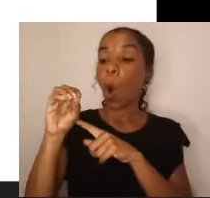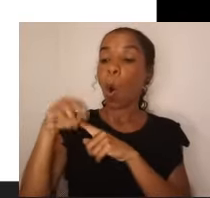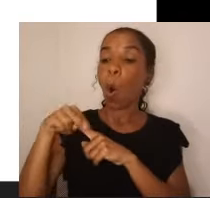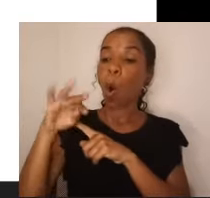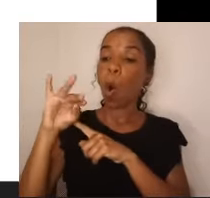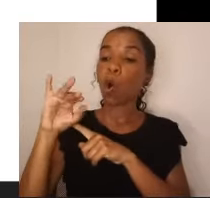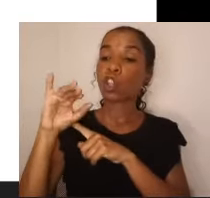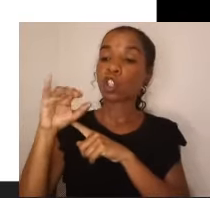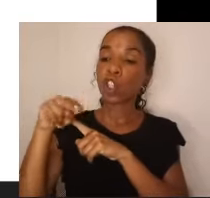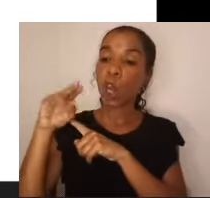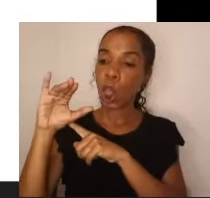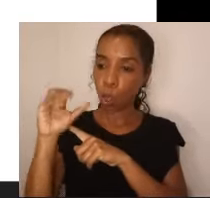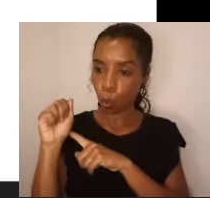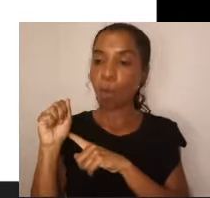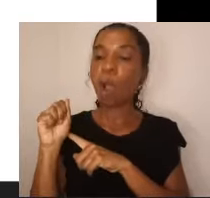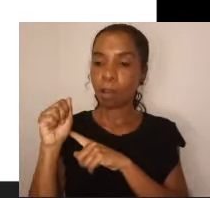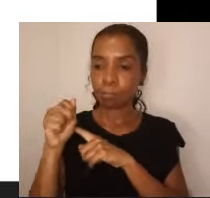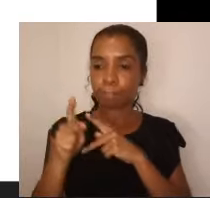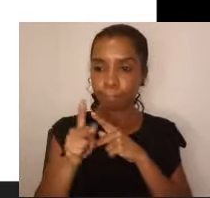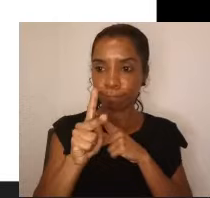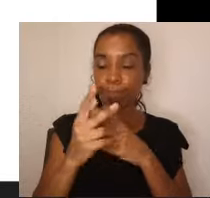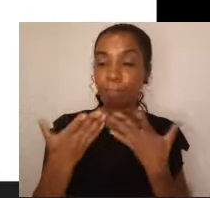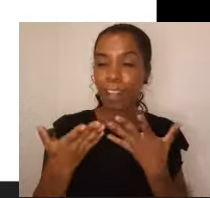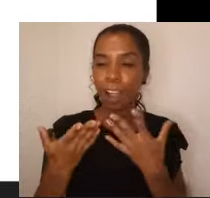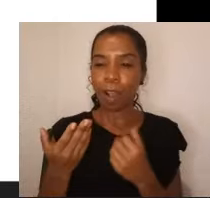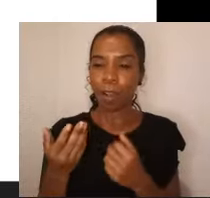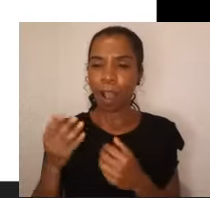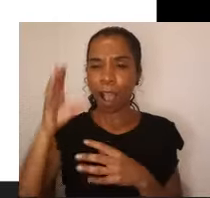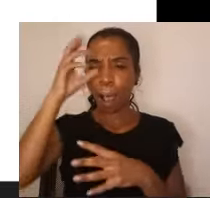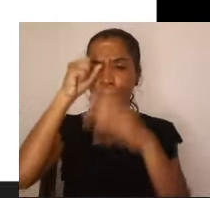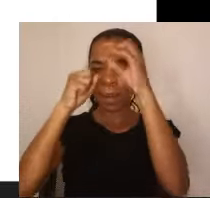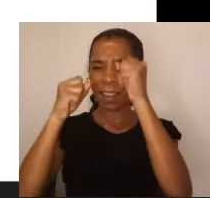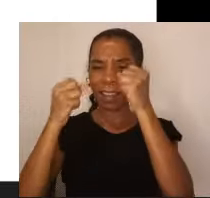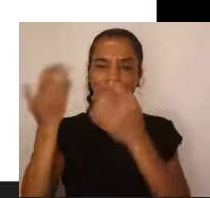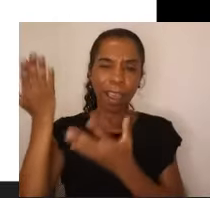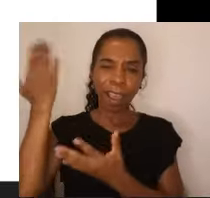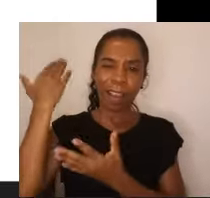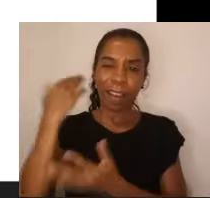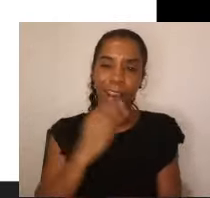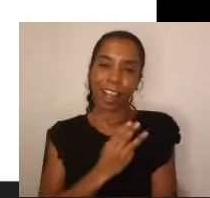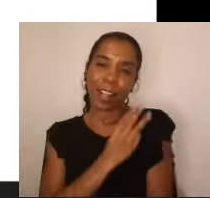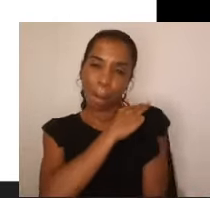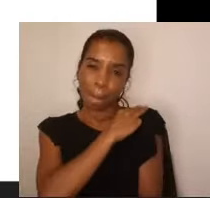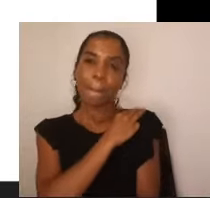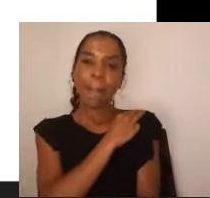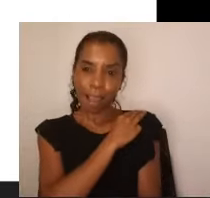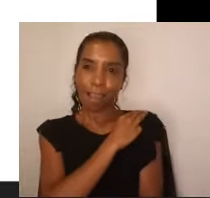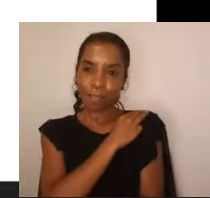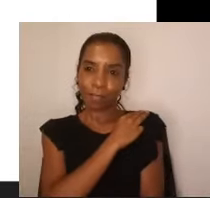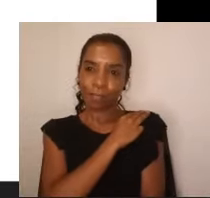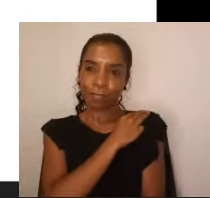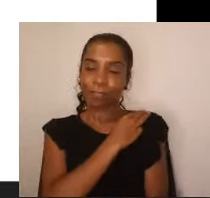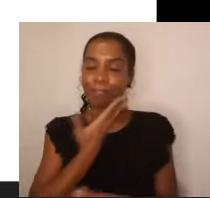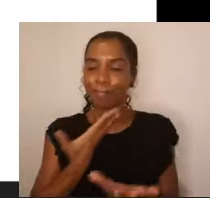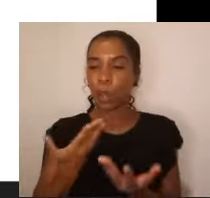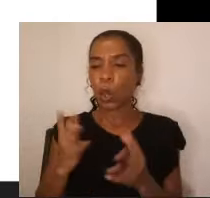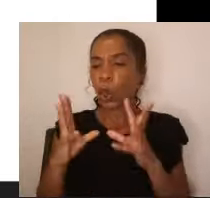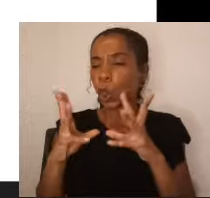Então, essas funções que a gente aprende no ensino médio, todas elas são contínuas. Sempre que